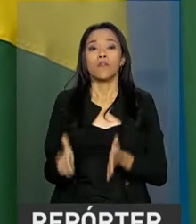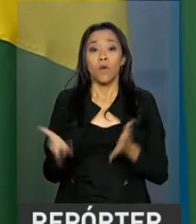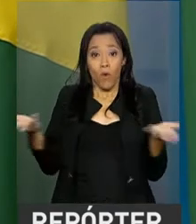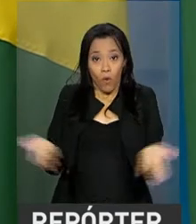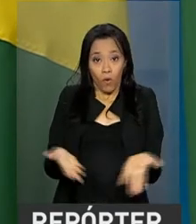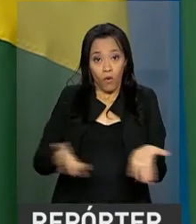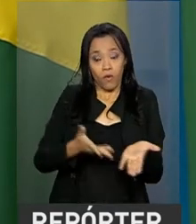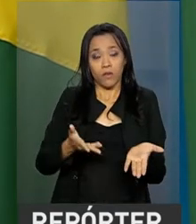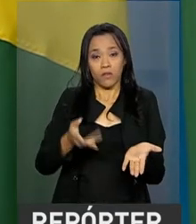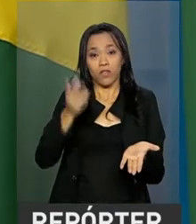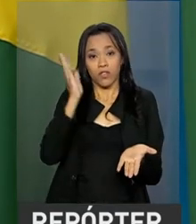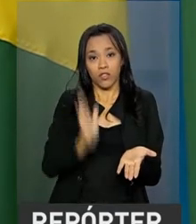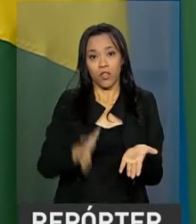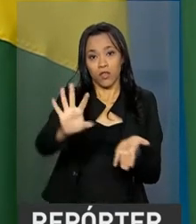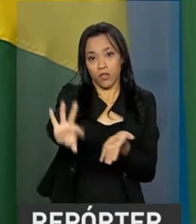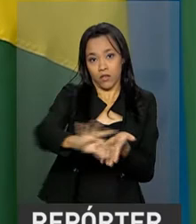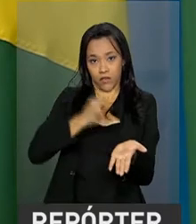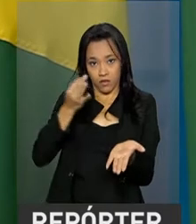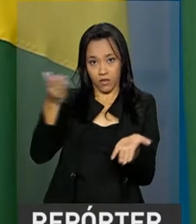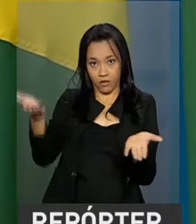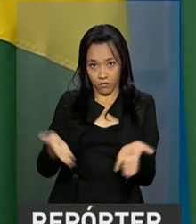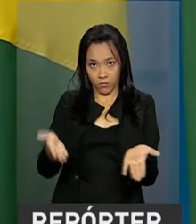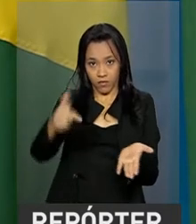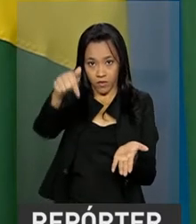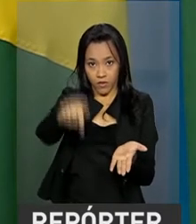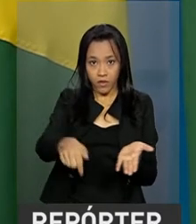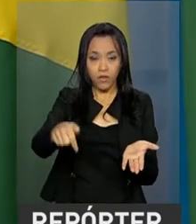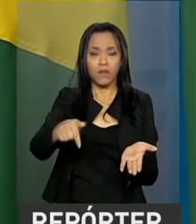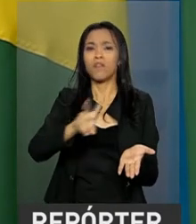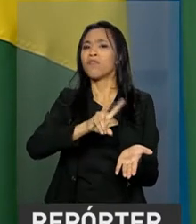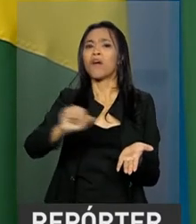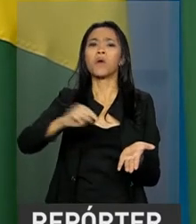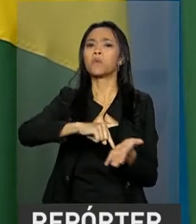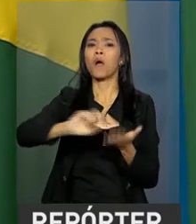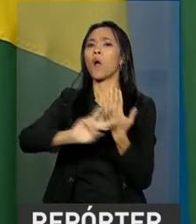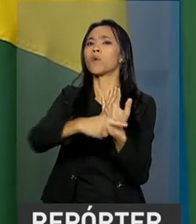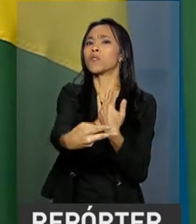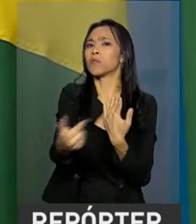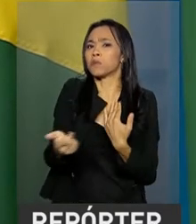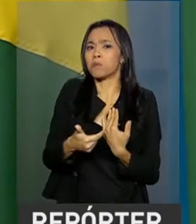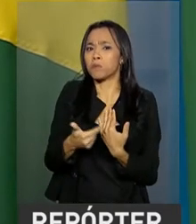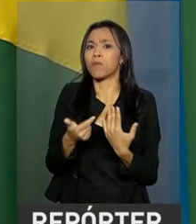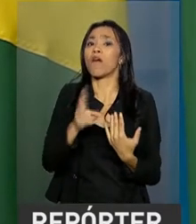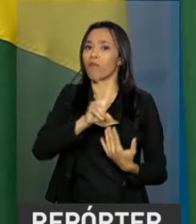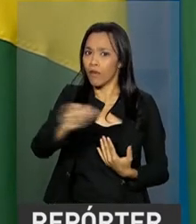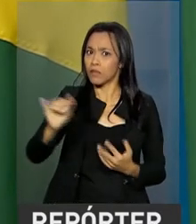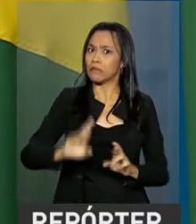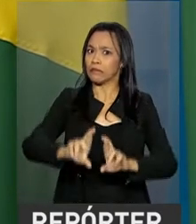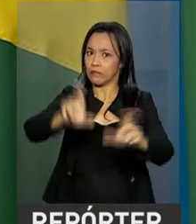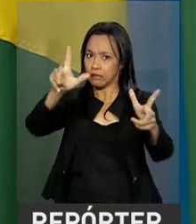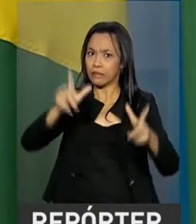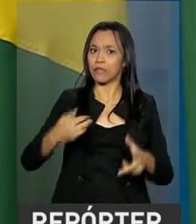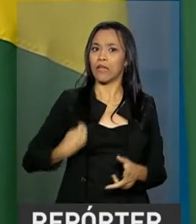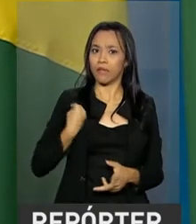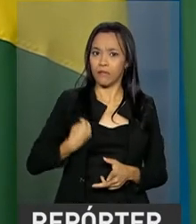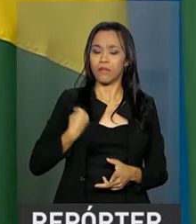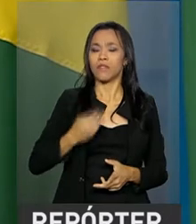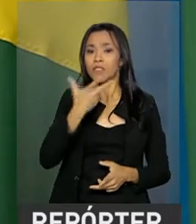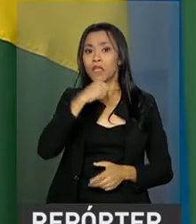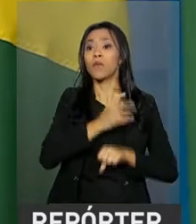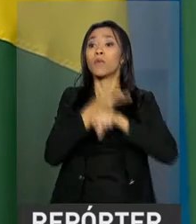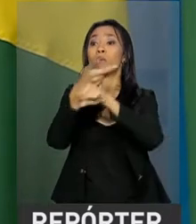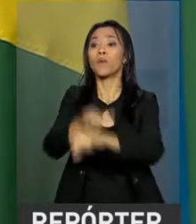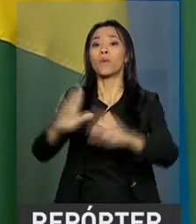hoje está sendo adotada fará pensou eu a diferença na vida de quem vai à farmácia